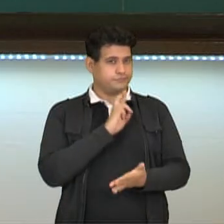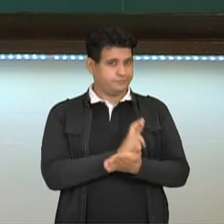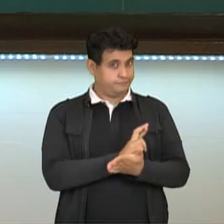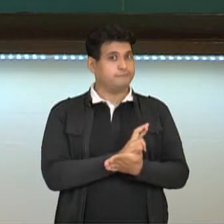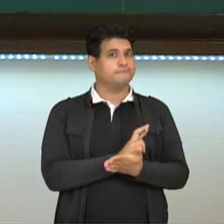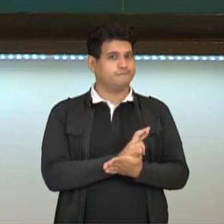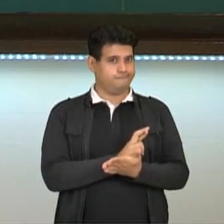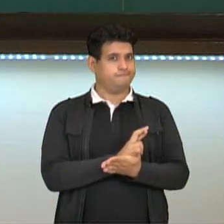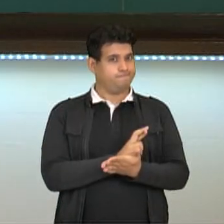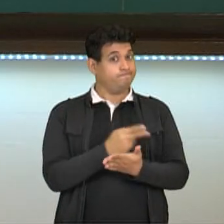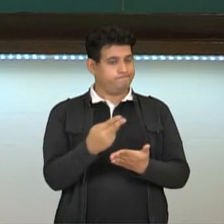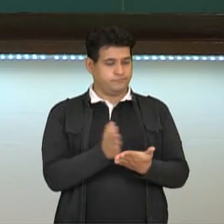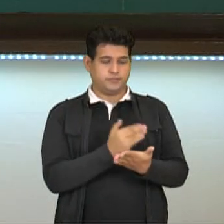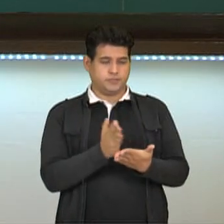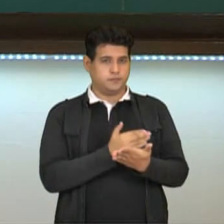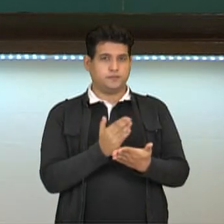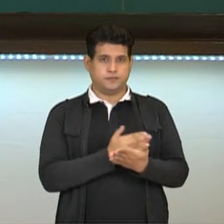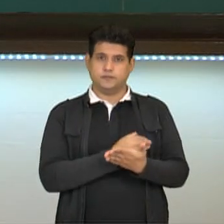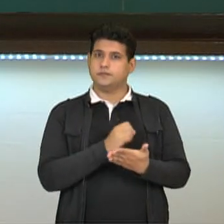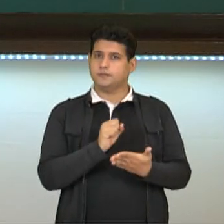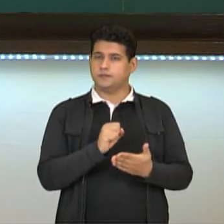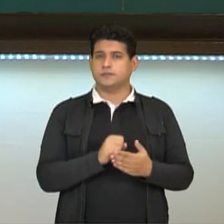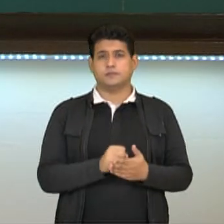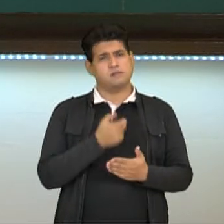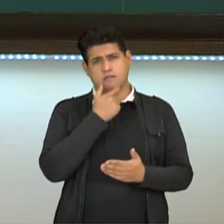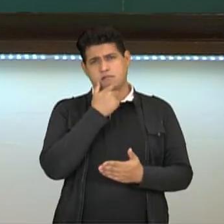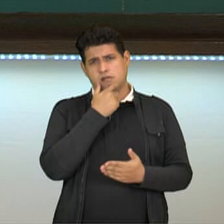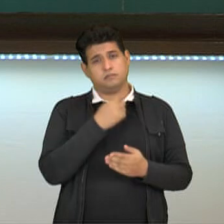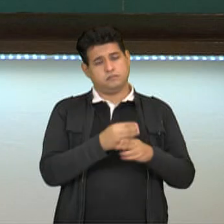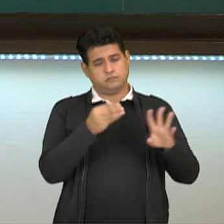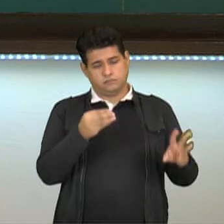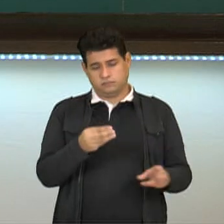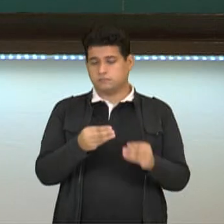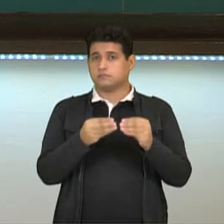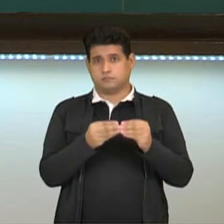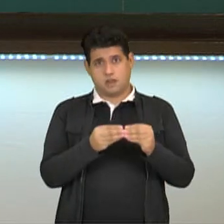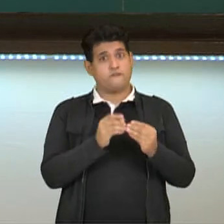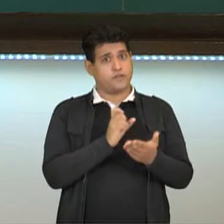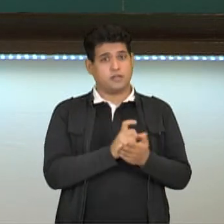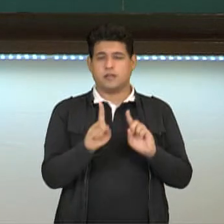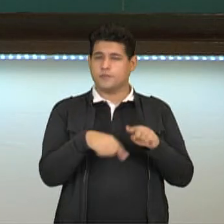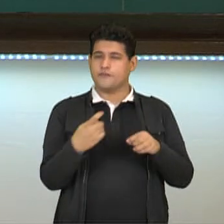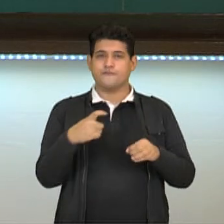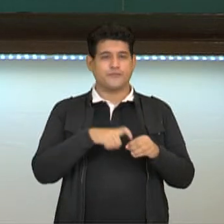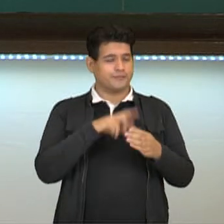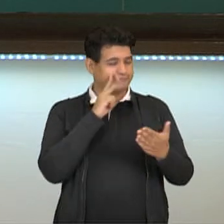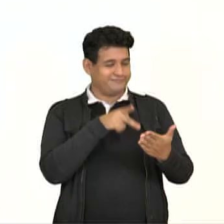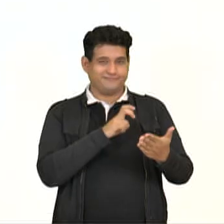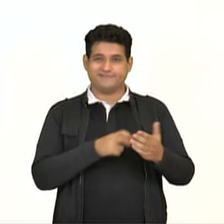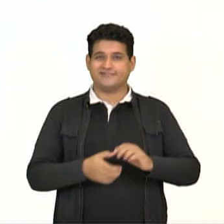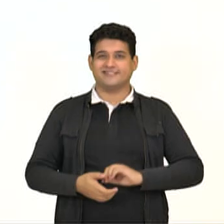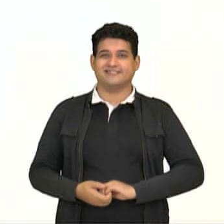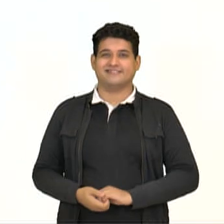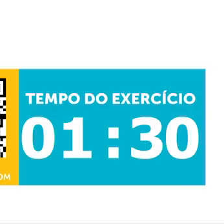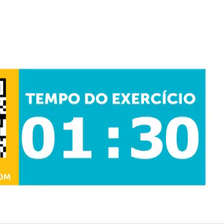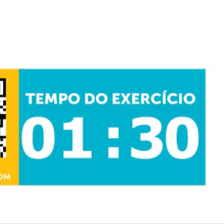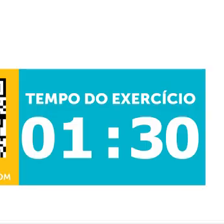vai responder no seu caderno, claro que em inglês você vai formular essas frases e eu já volto para a gente conferir.